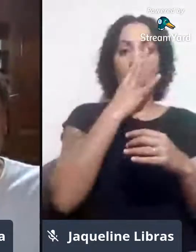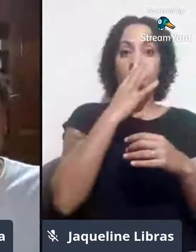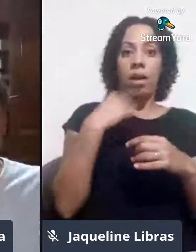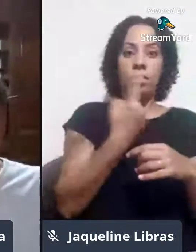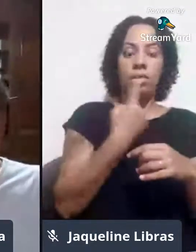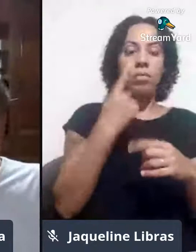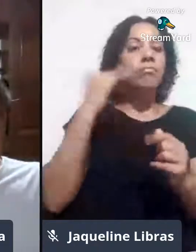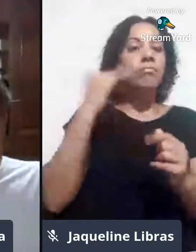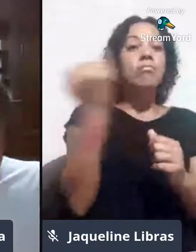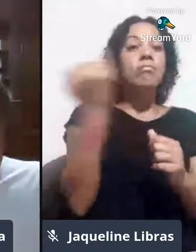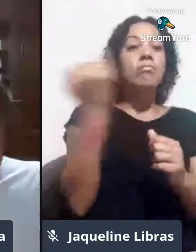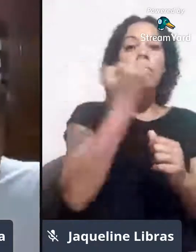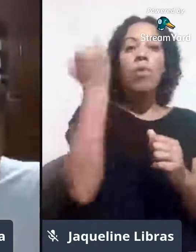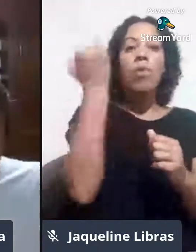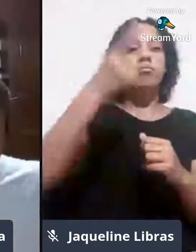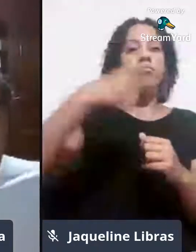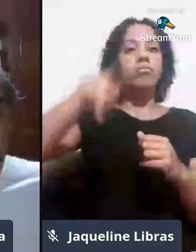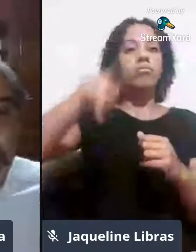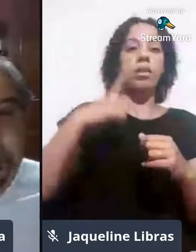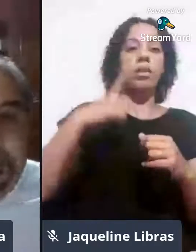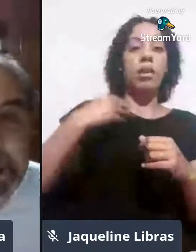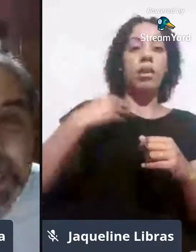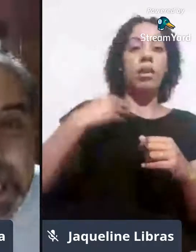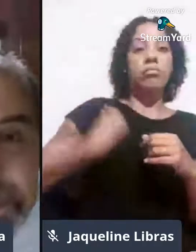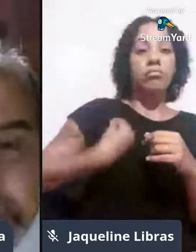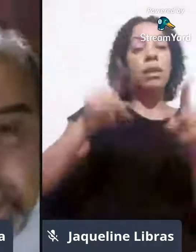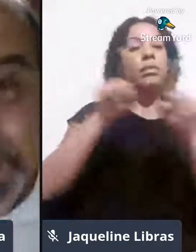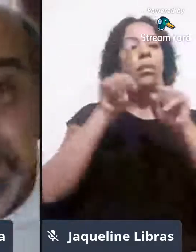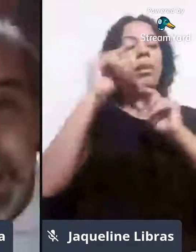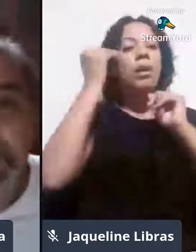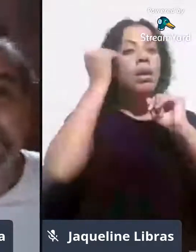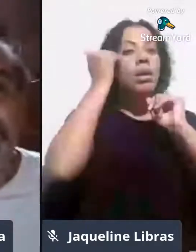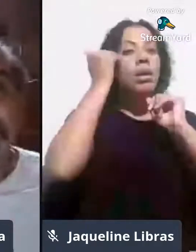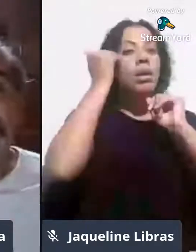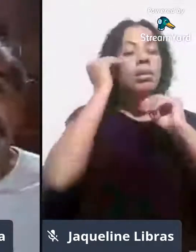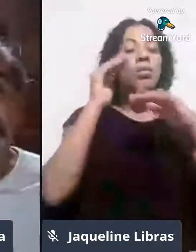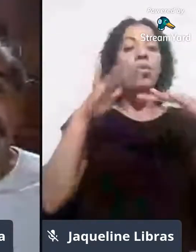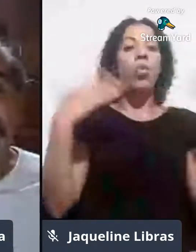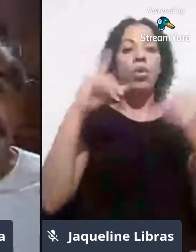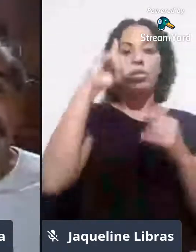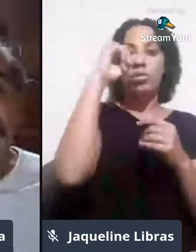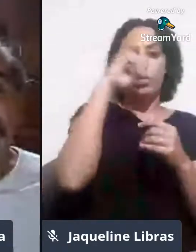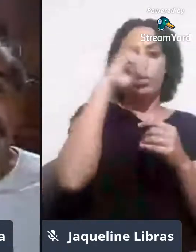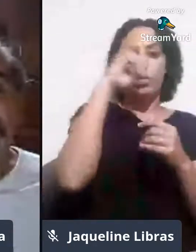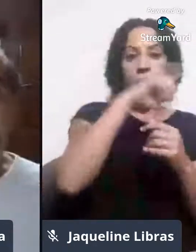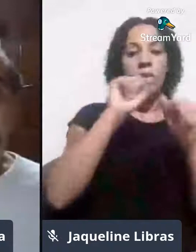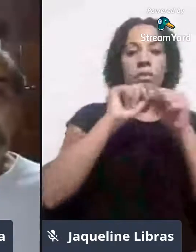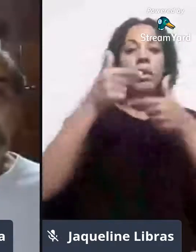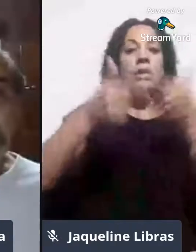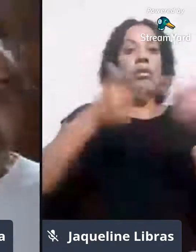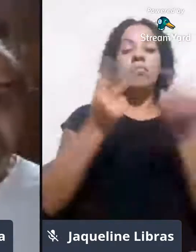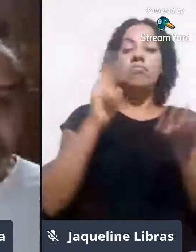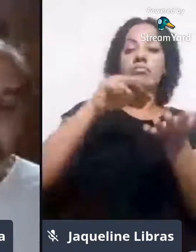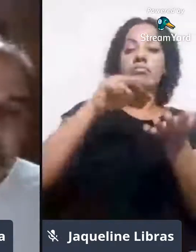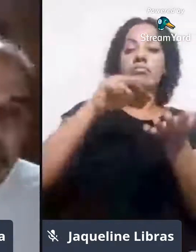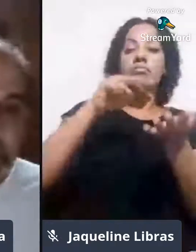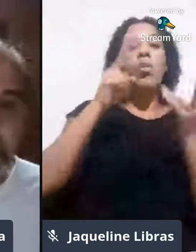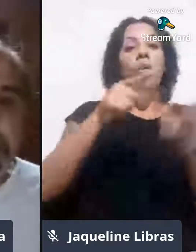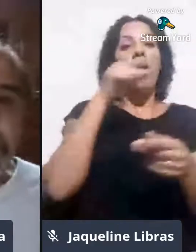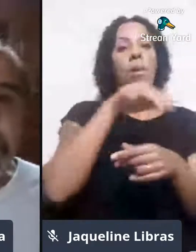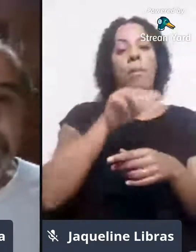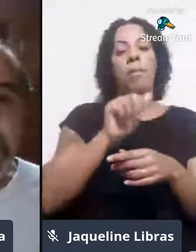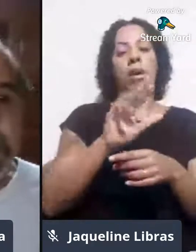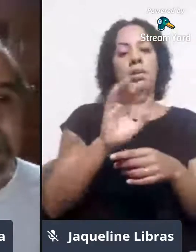dizer, entendam a dificuldade que é fazer o trabalho que hoje faz o Marcelo Bairral, que